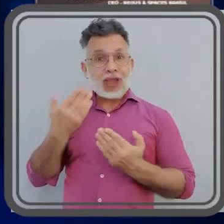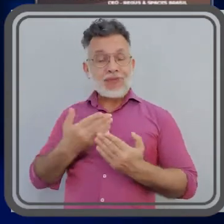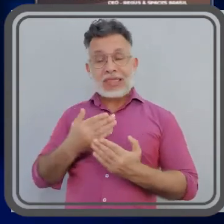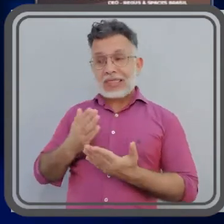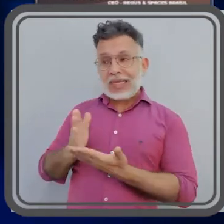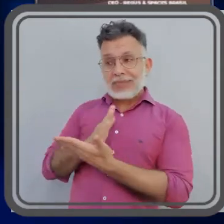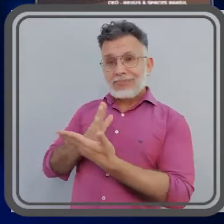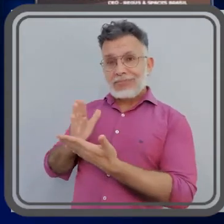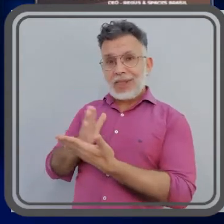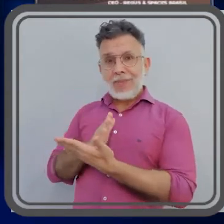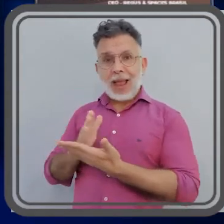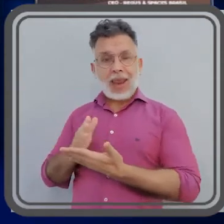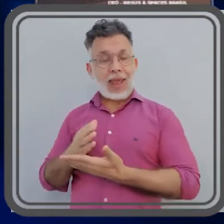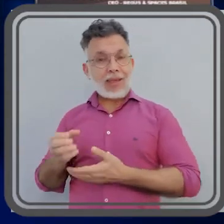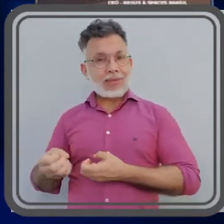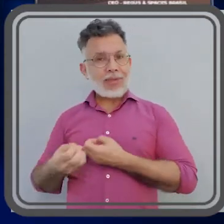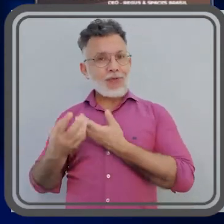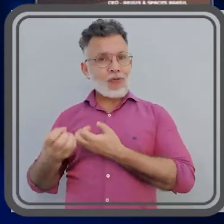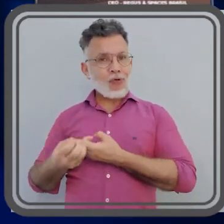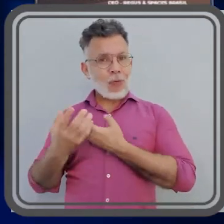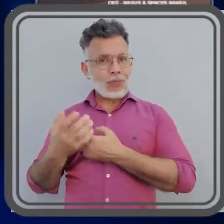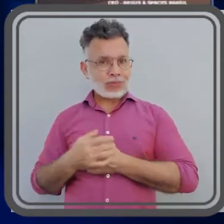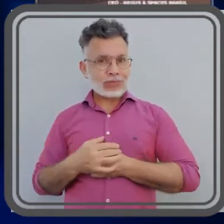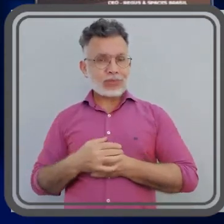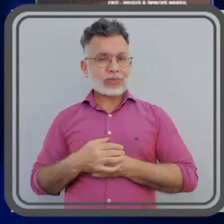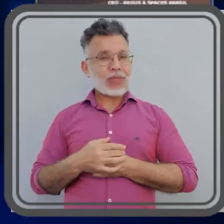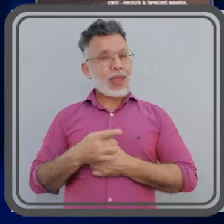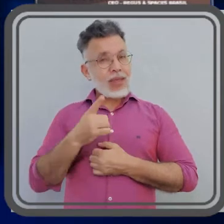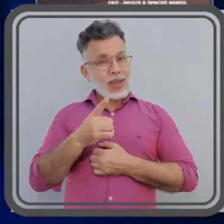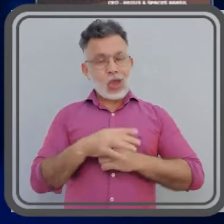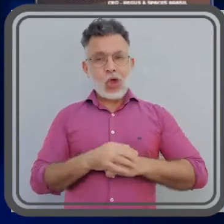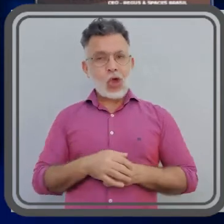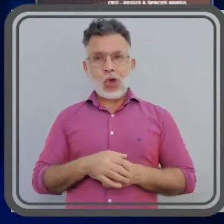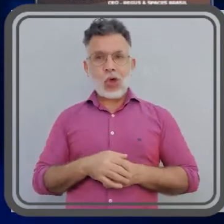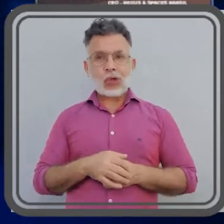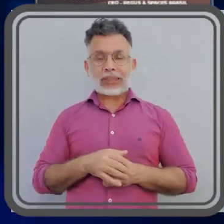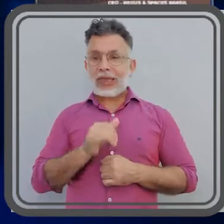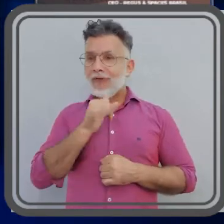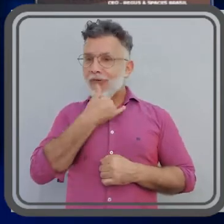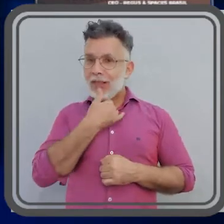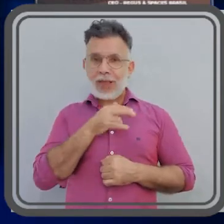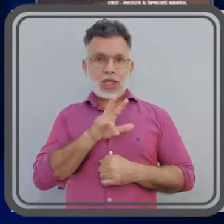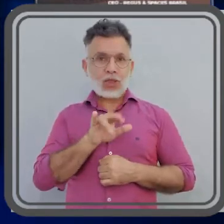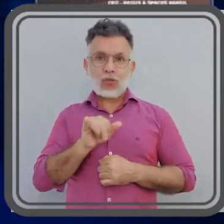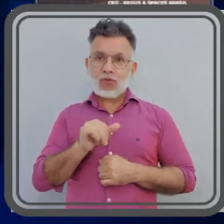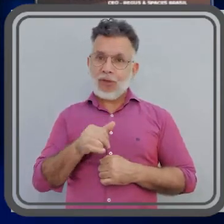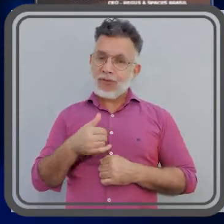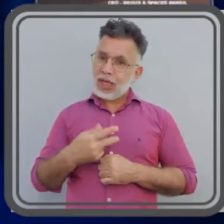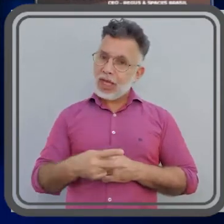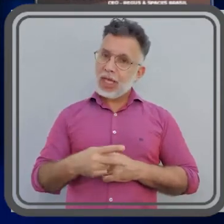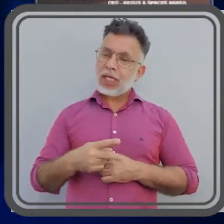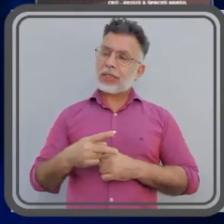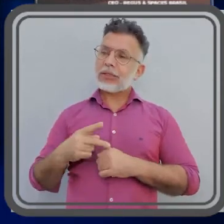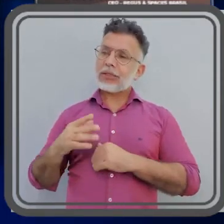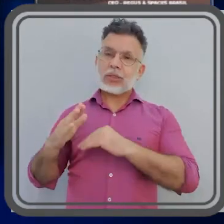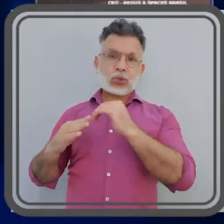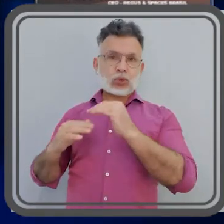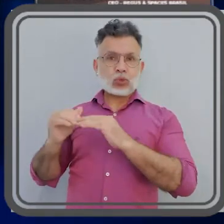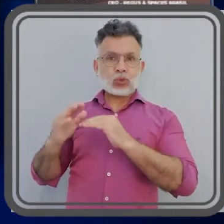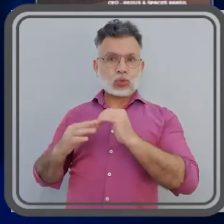né? E assim, não vai vir, infelizmente, não vai vir do produtor de